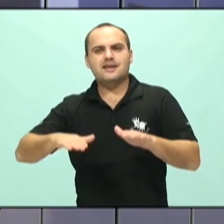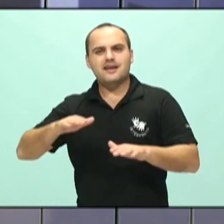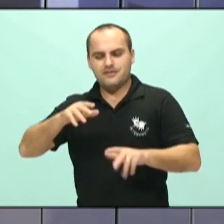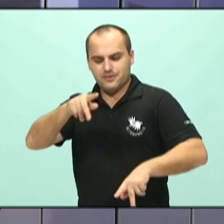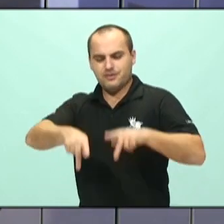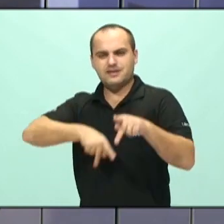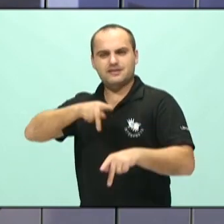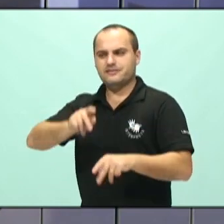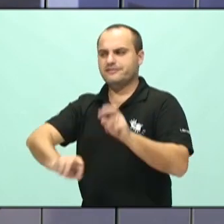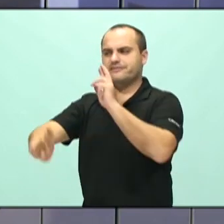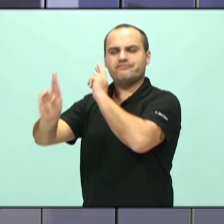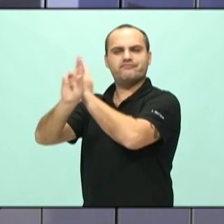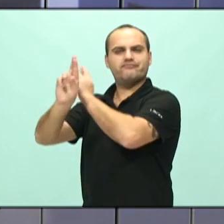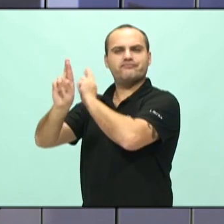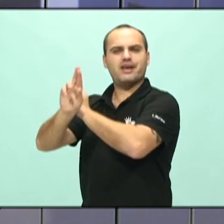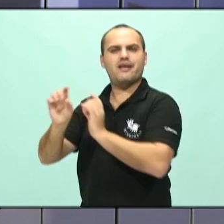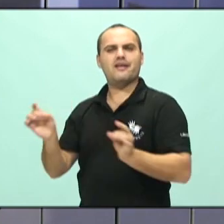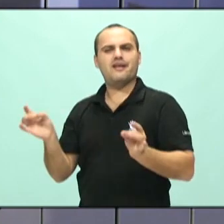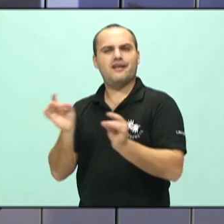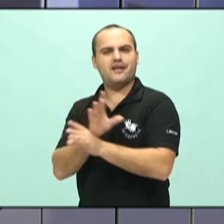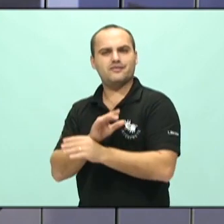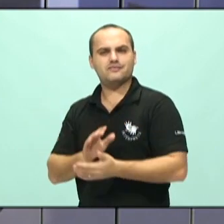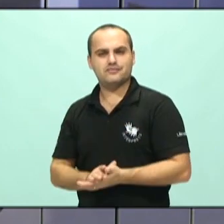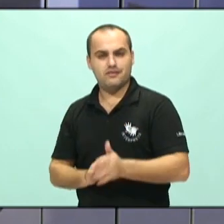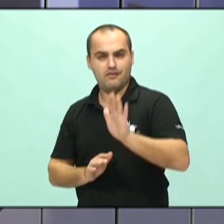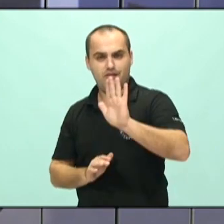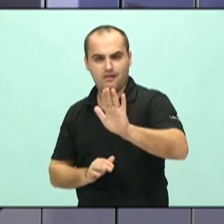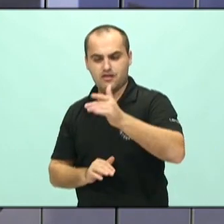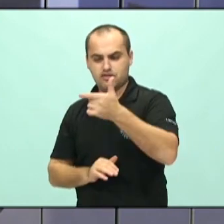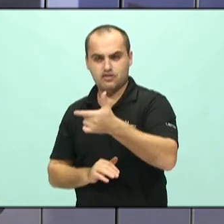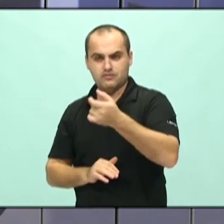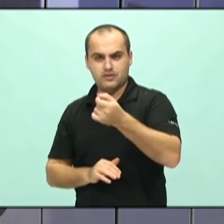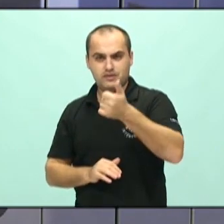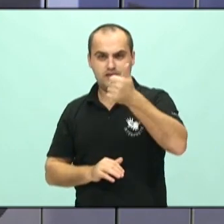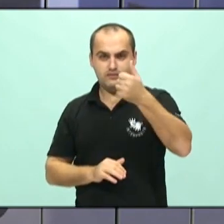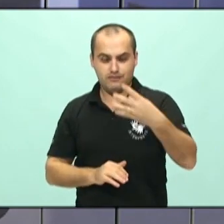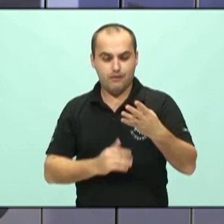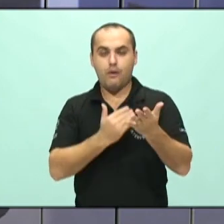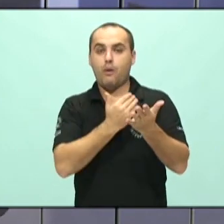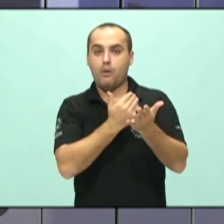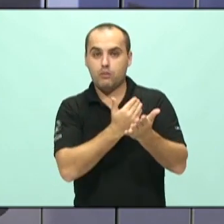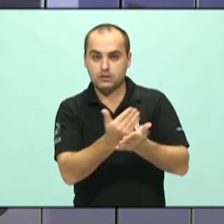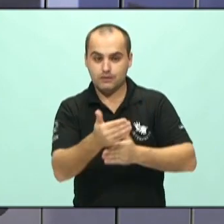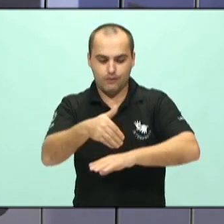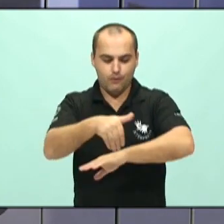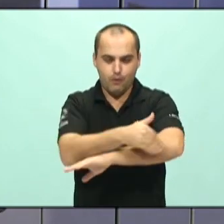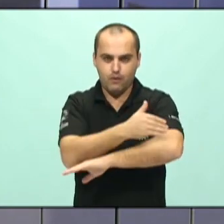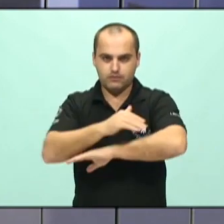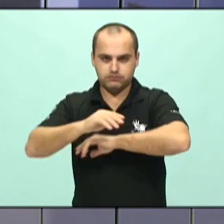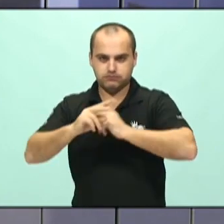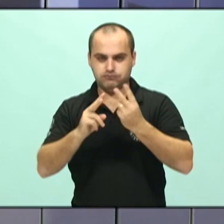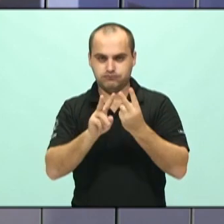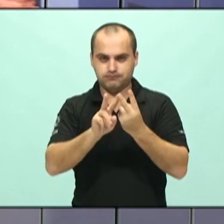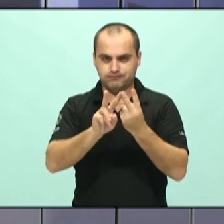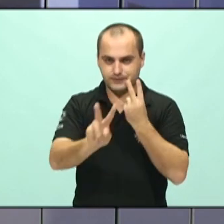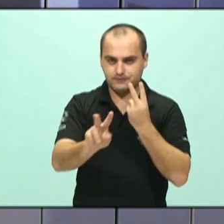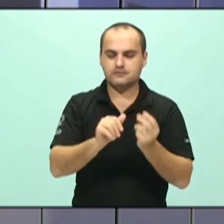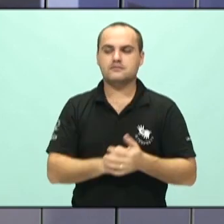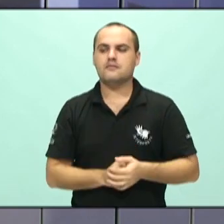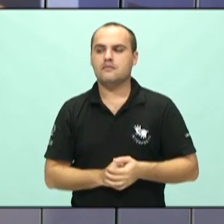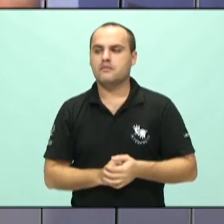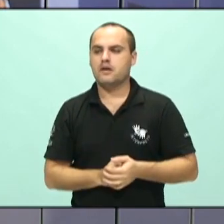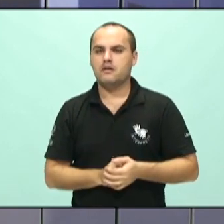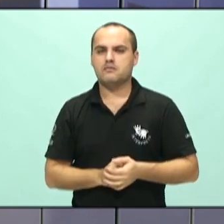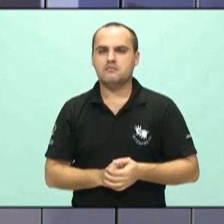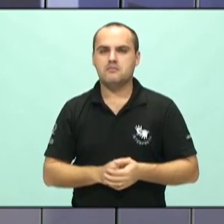esperança, né? Você vê, a Antônio Raio começou em 2014, começou toda errada, não ouviram direito a população. Aí fizeram um projeto e